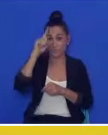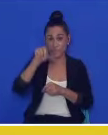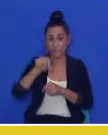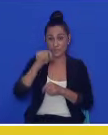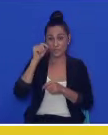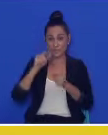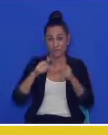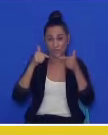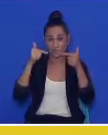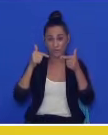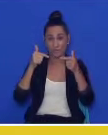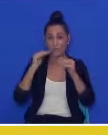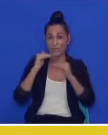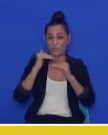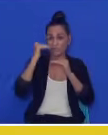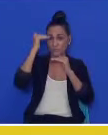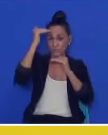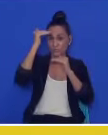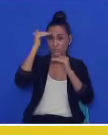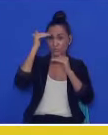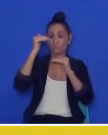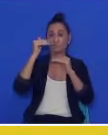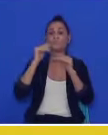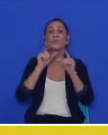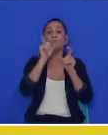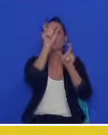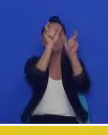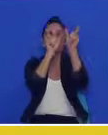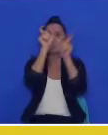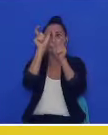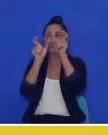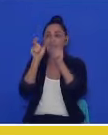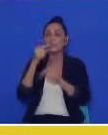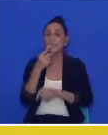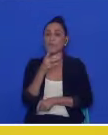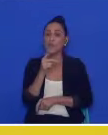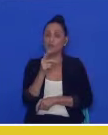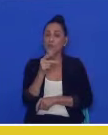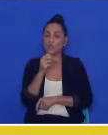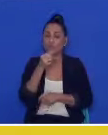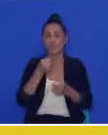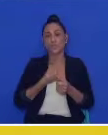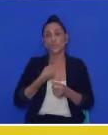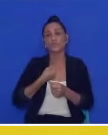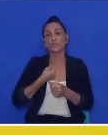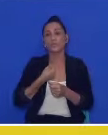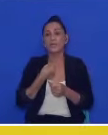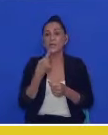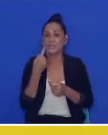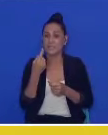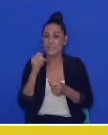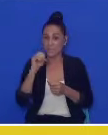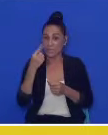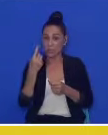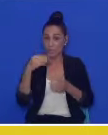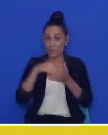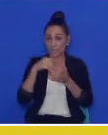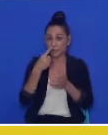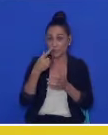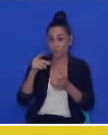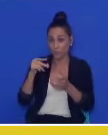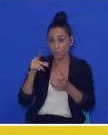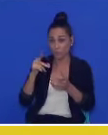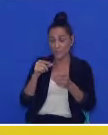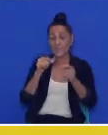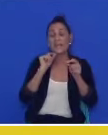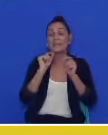sorte. O suporte em cima do globo número 7 contém 12 bolas numeradas de 0 a 12 referentes aos meses do